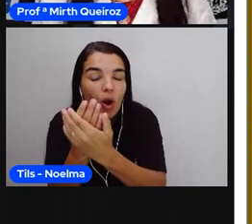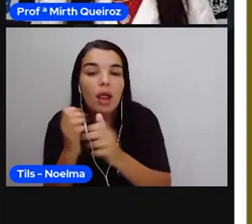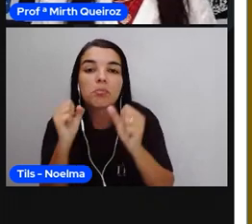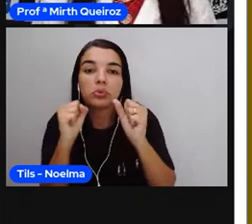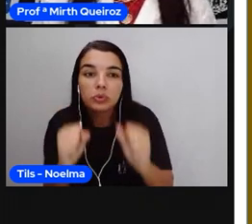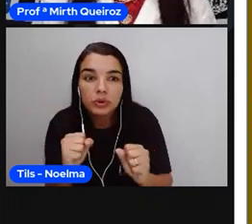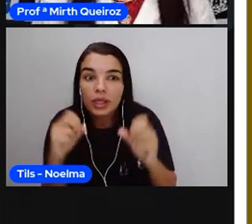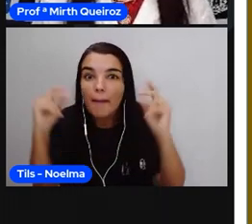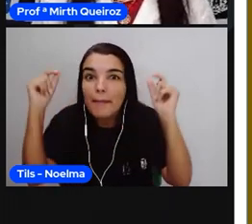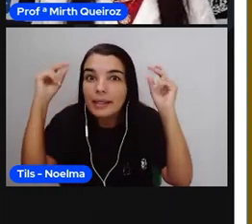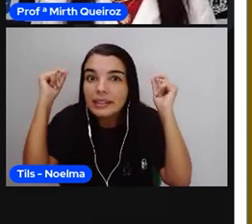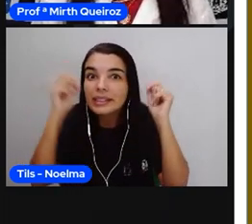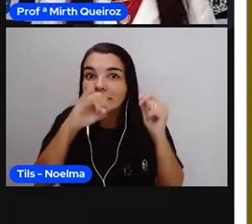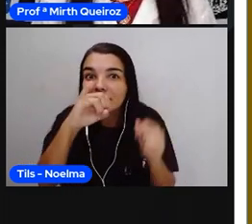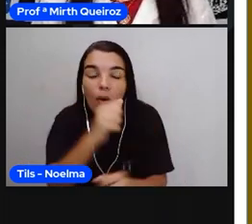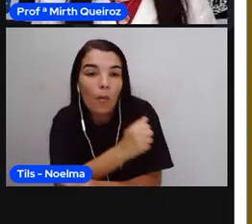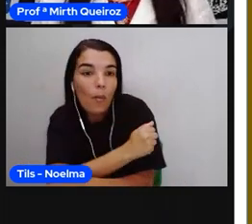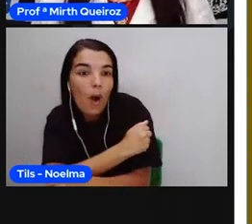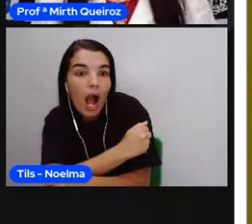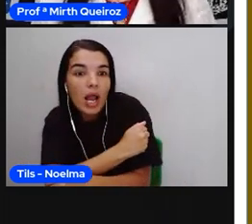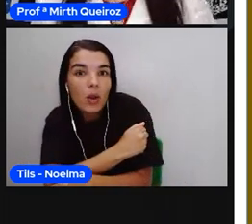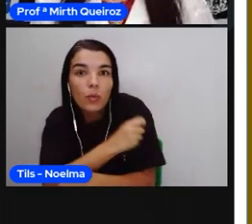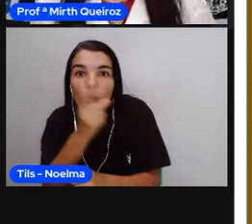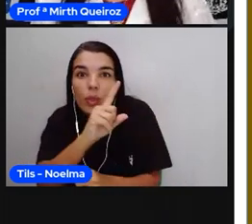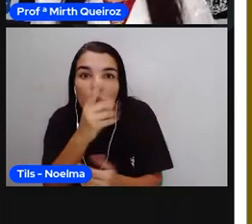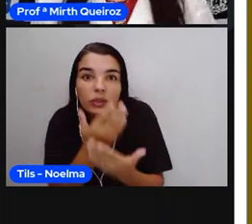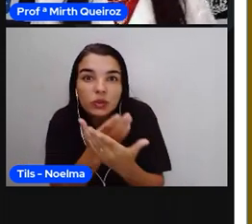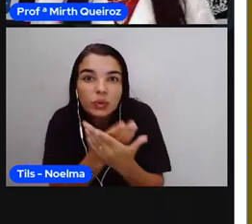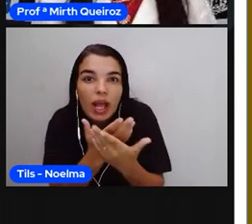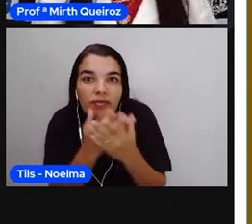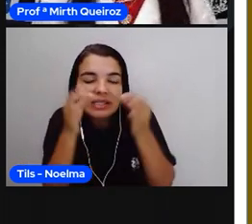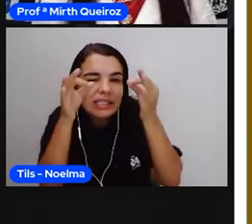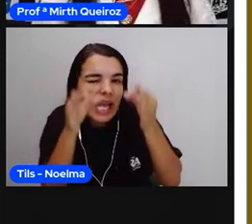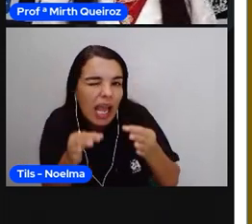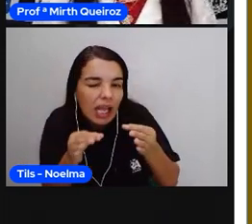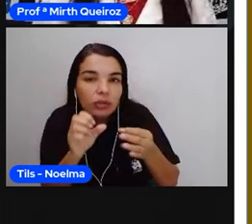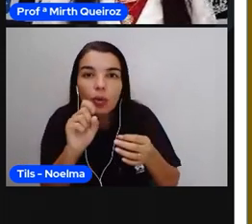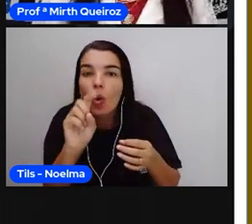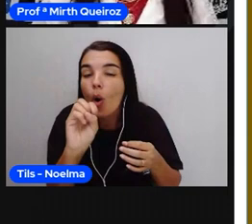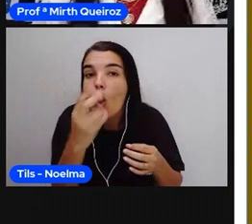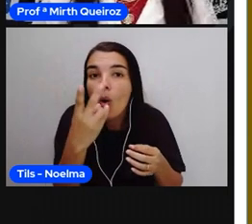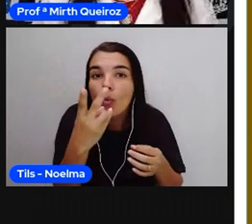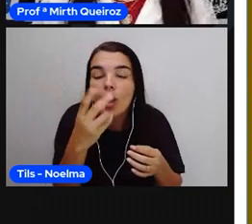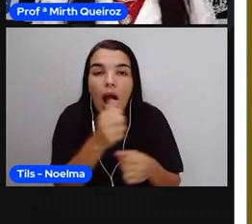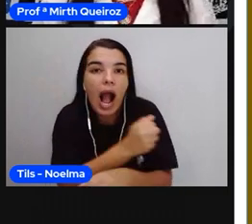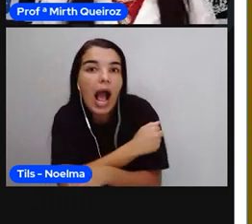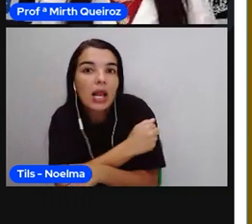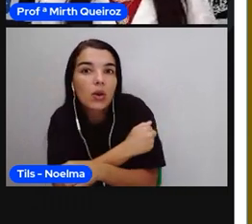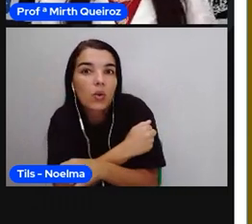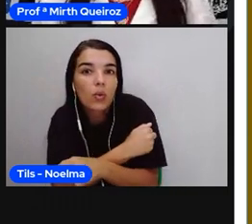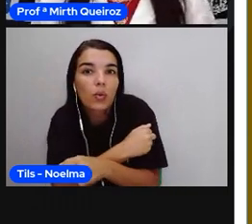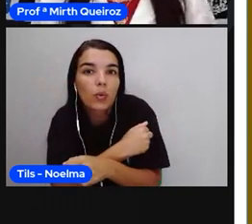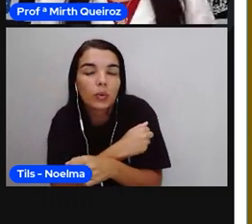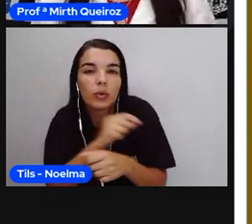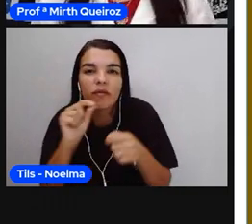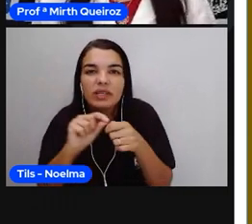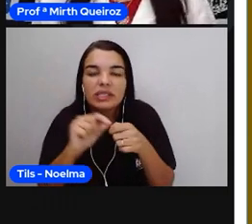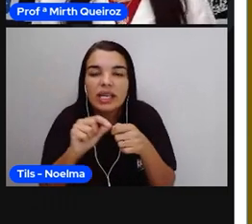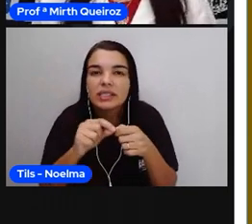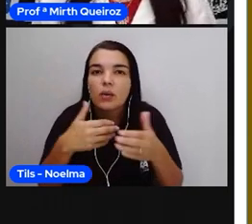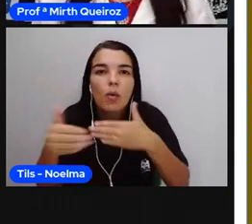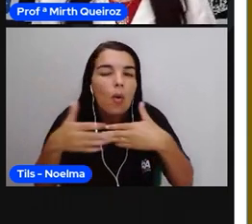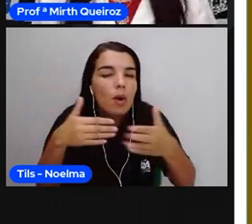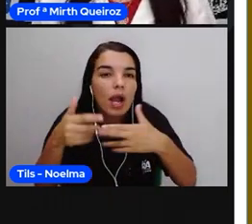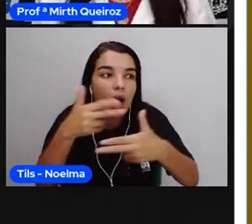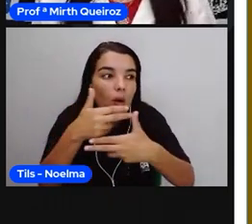né? O aluno que não estudasse a lição, ou o aluno que cometesse qualquer deslize ali que fosse